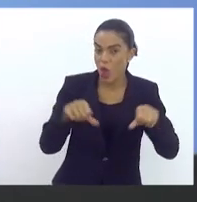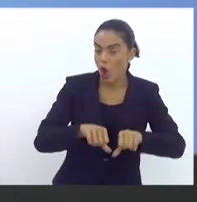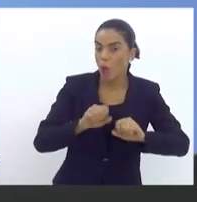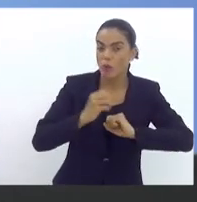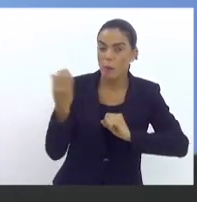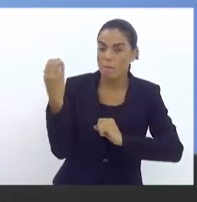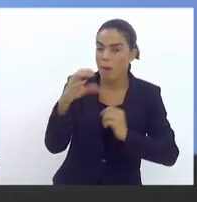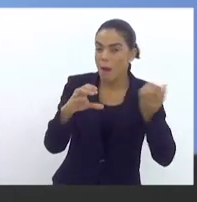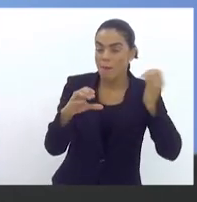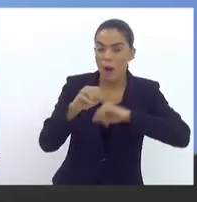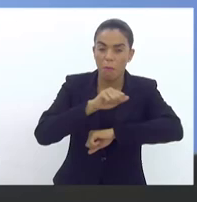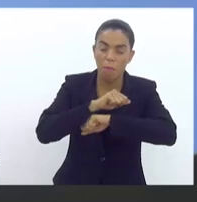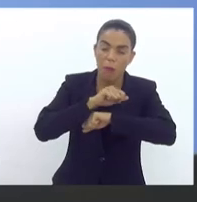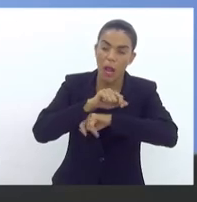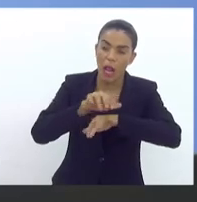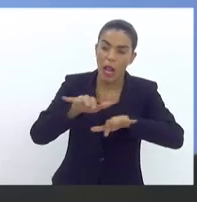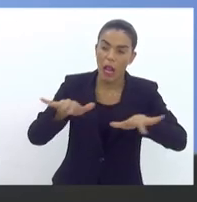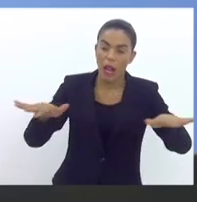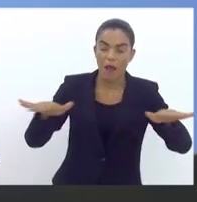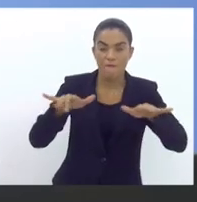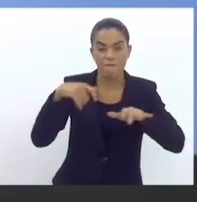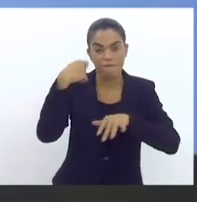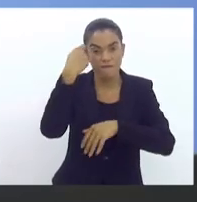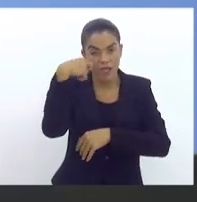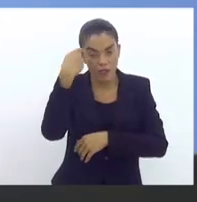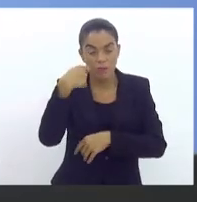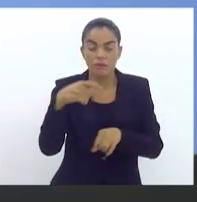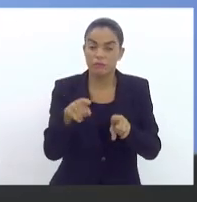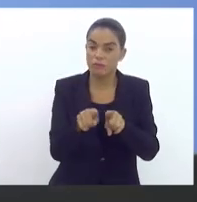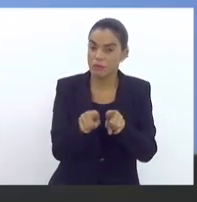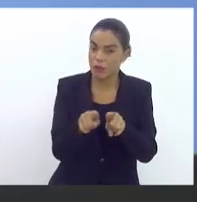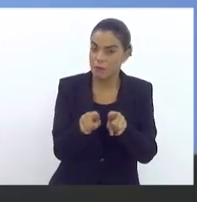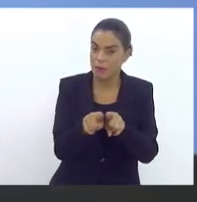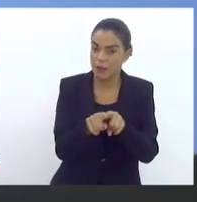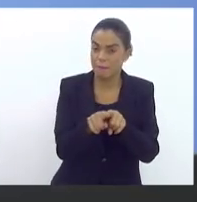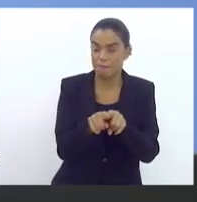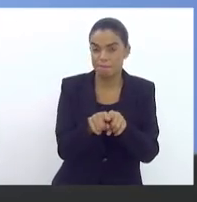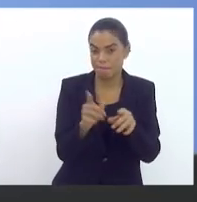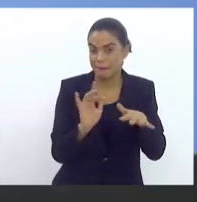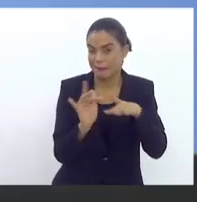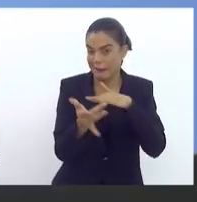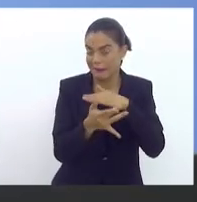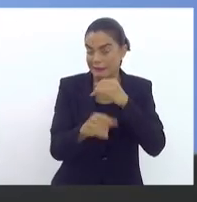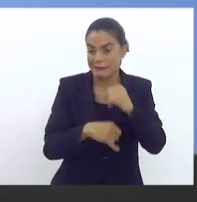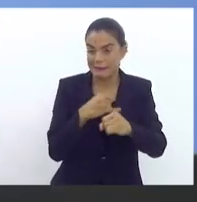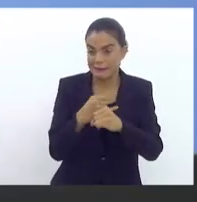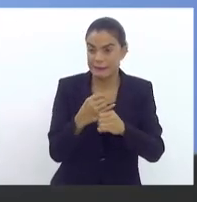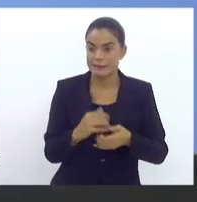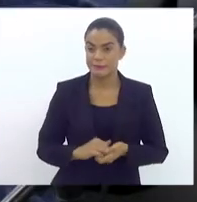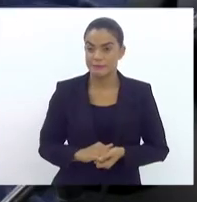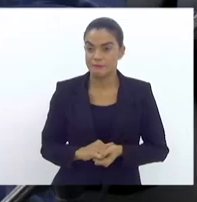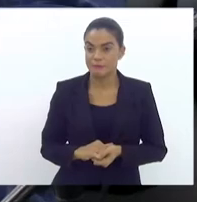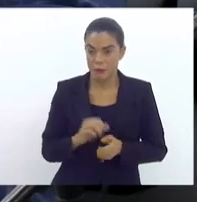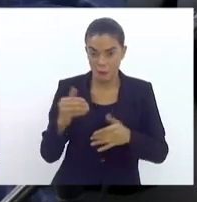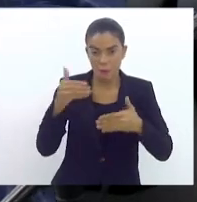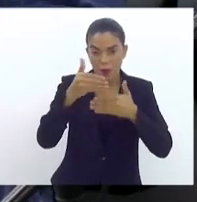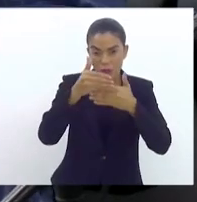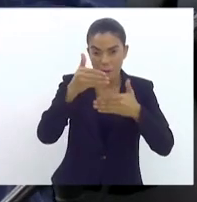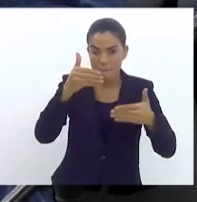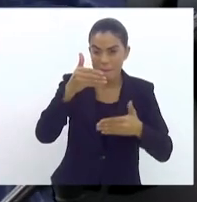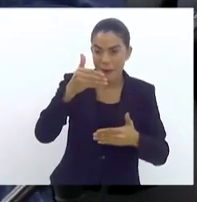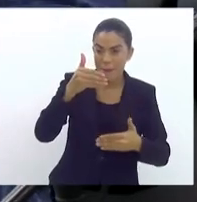essas fotos esses filmes na rede na internet você passa para mim